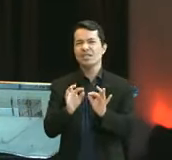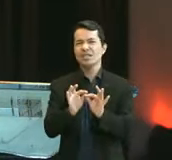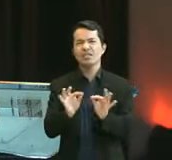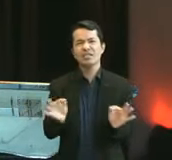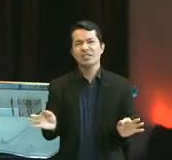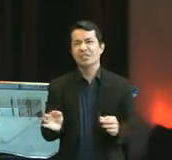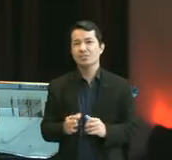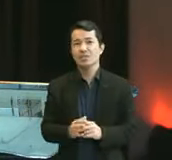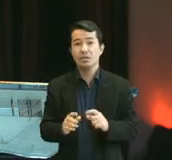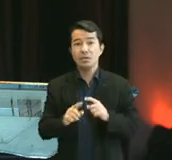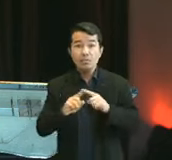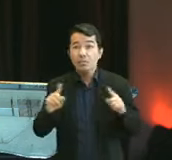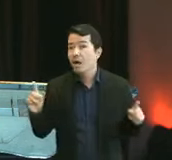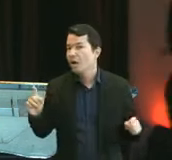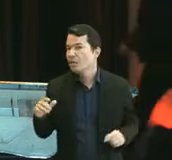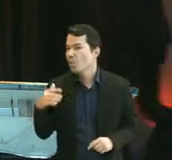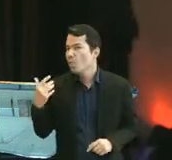incrível.